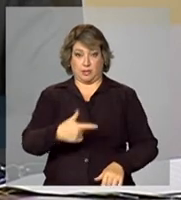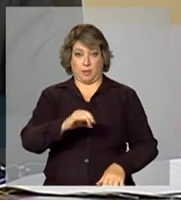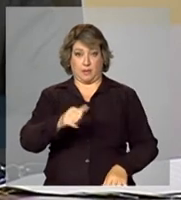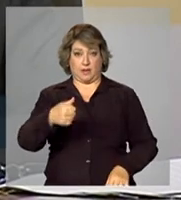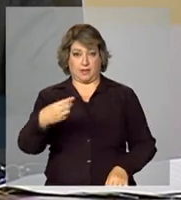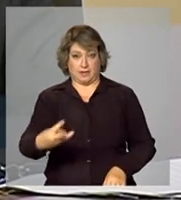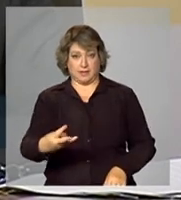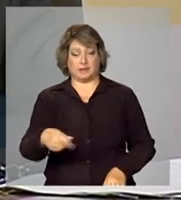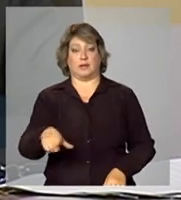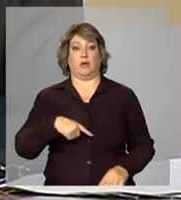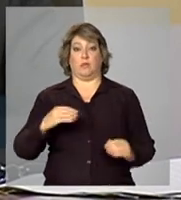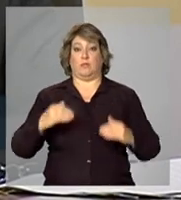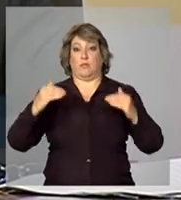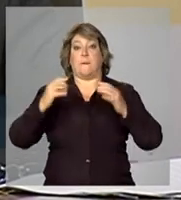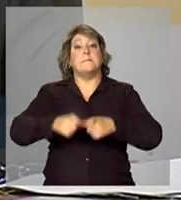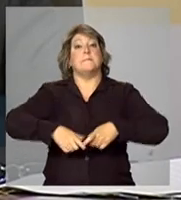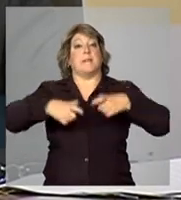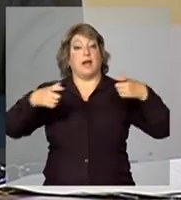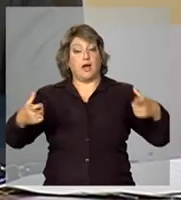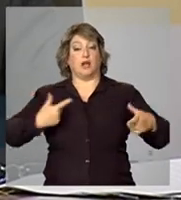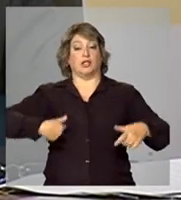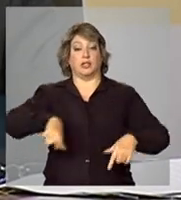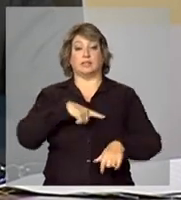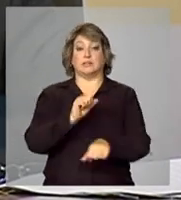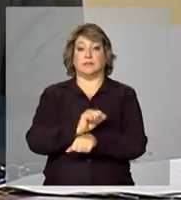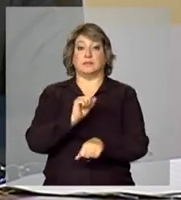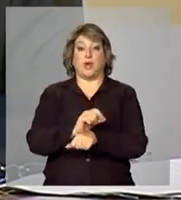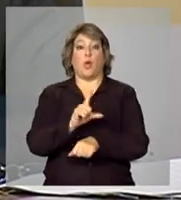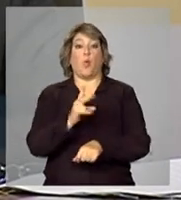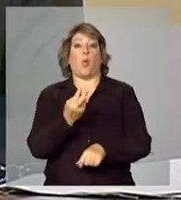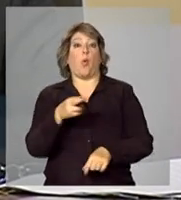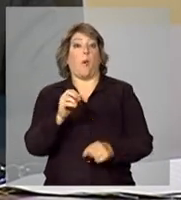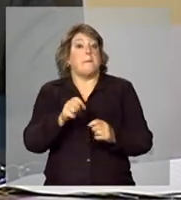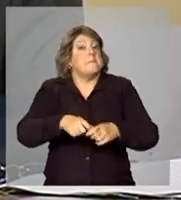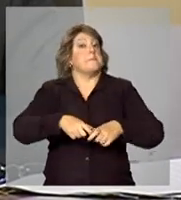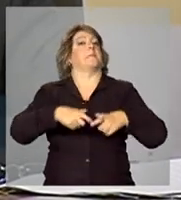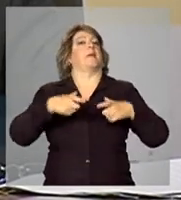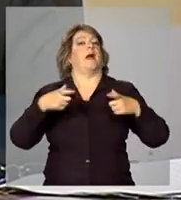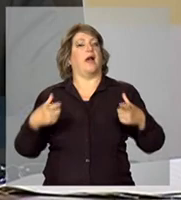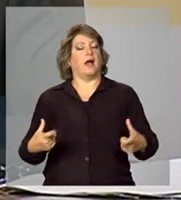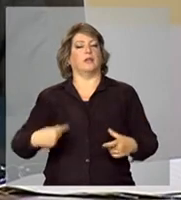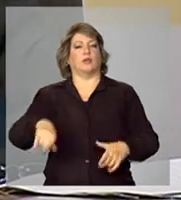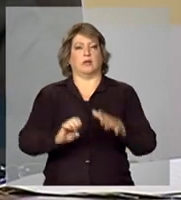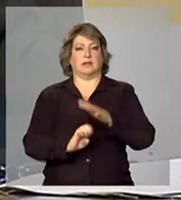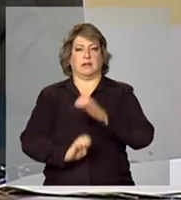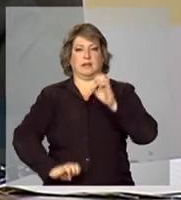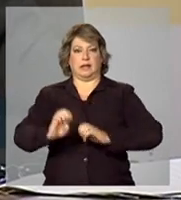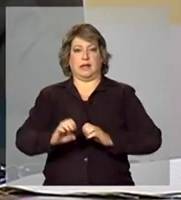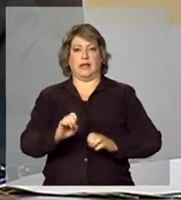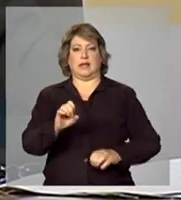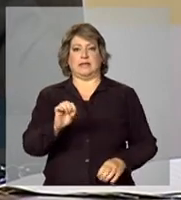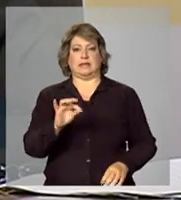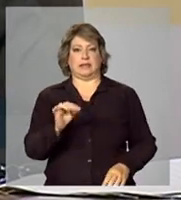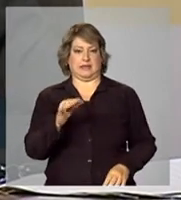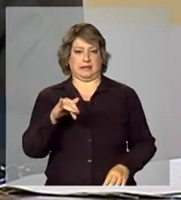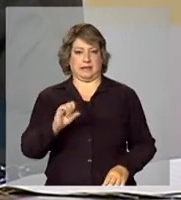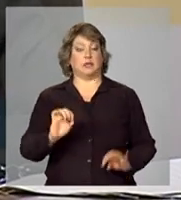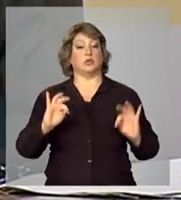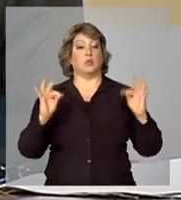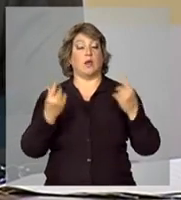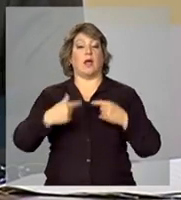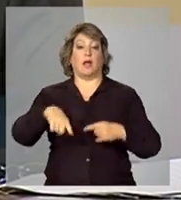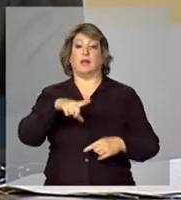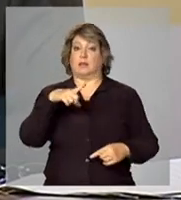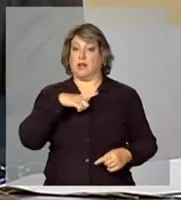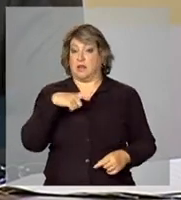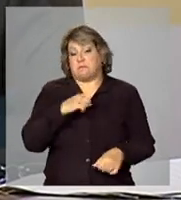como o crescimento será maior nós esperamos uma lucratividade maior das empresas estatais todas elas têm